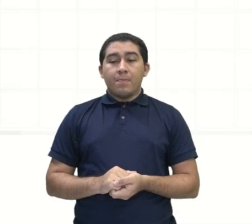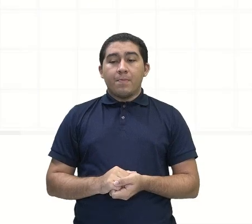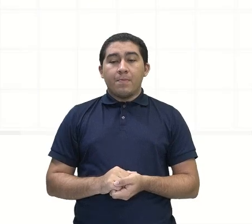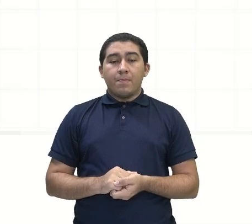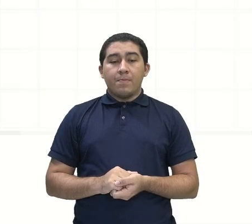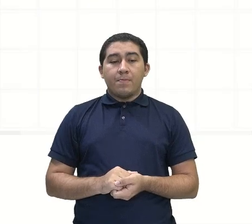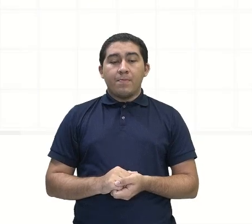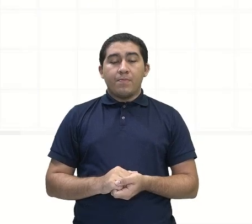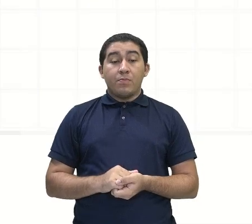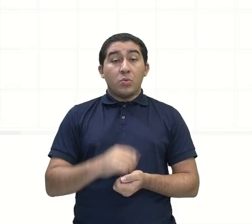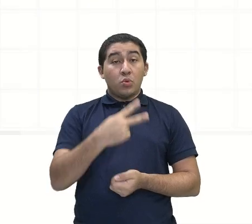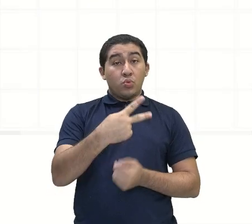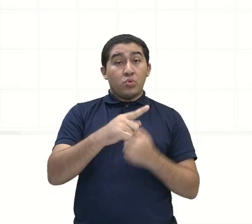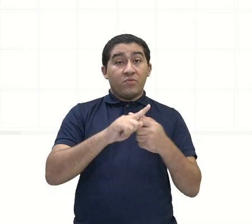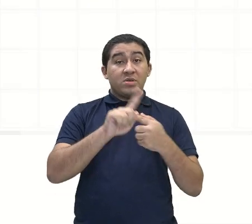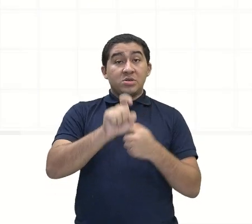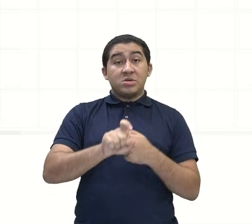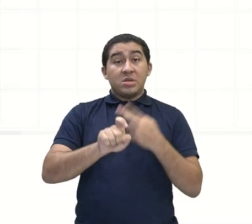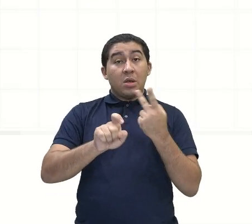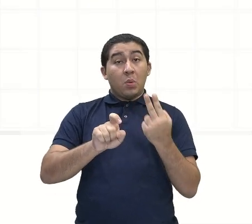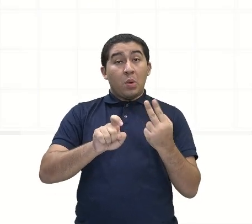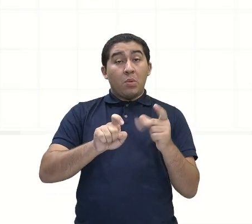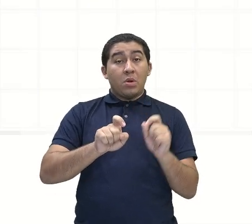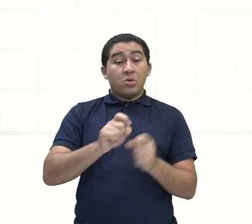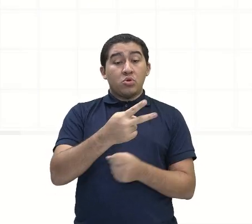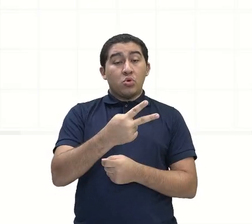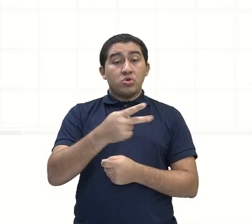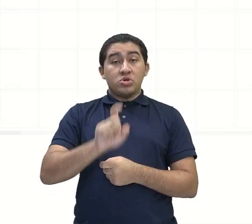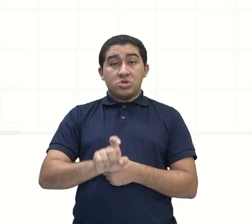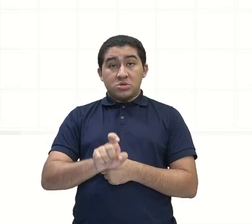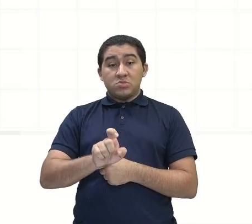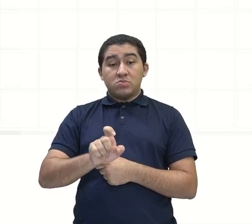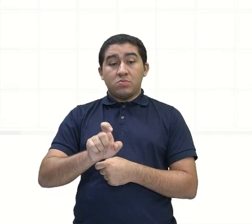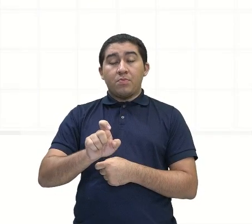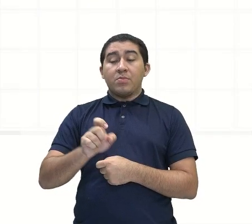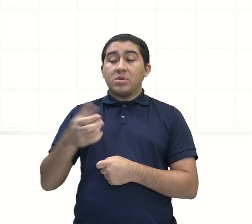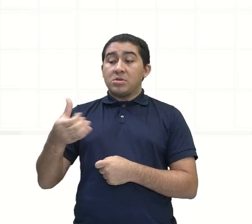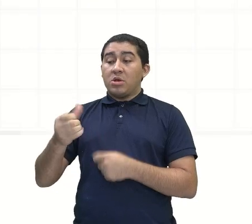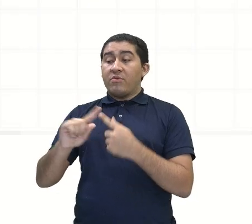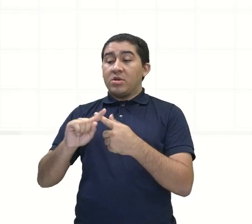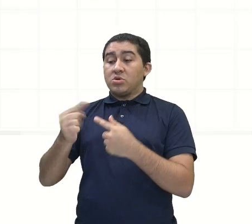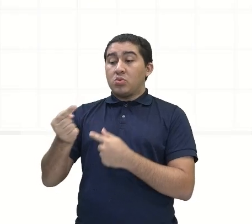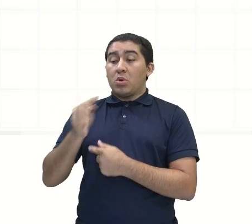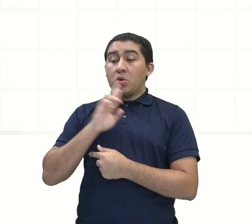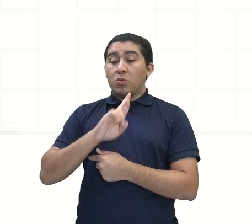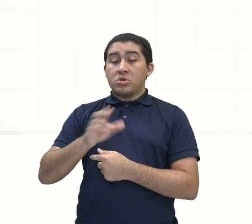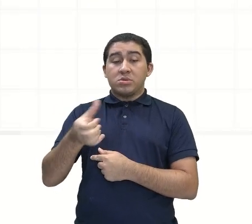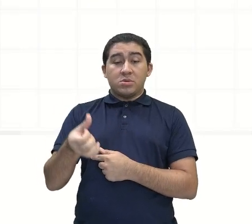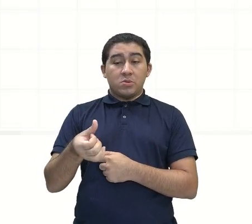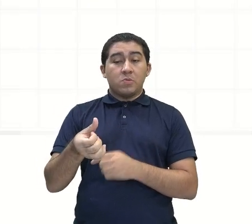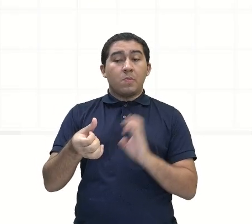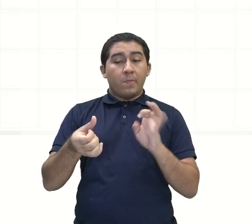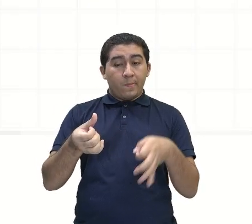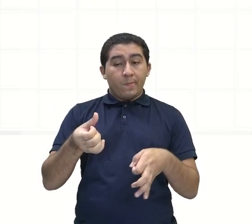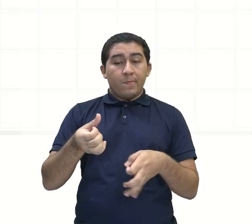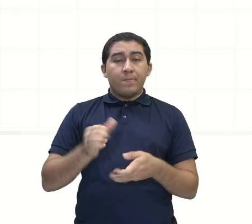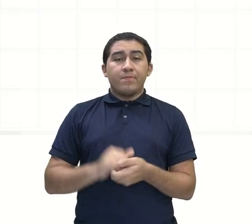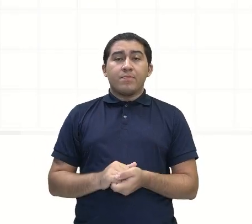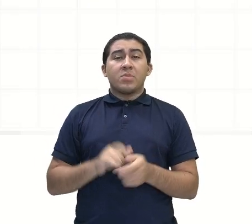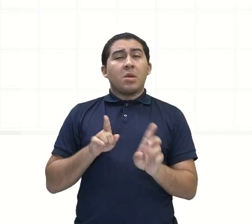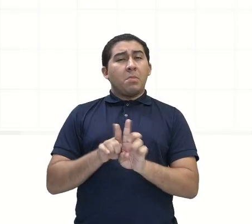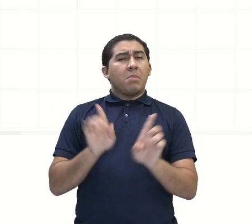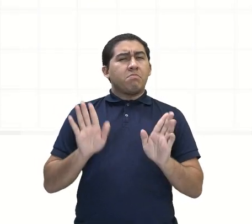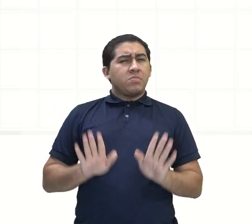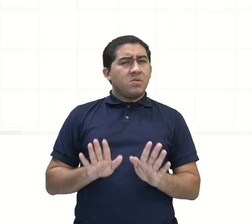2 vezes x é igual a 2x. E 6 vezes 1 é igual a 6. Professor, essa parte que